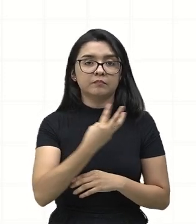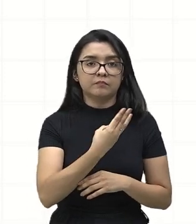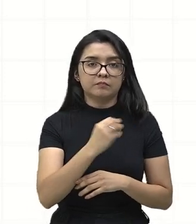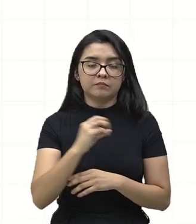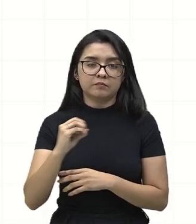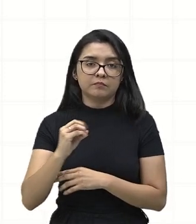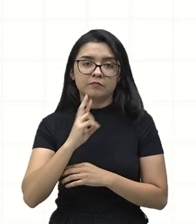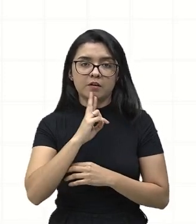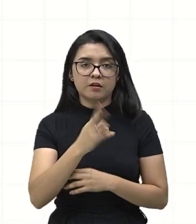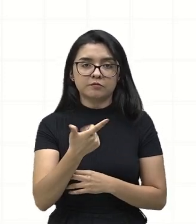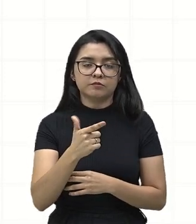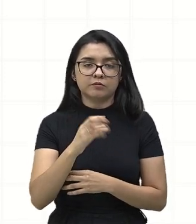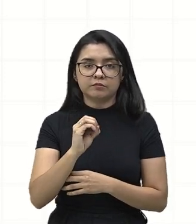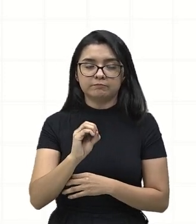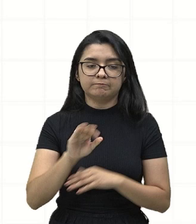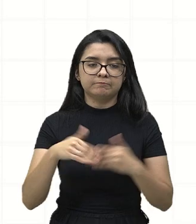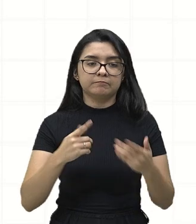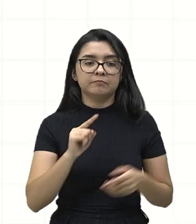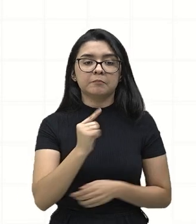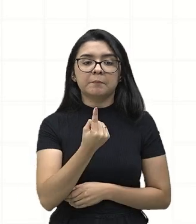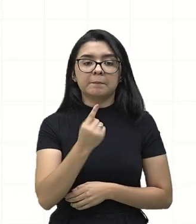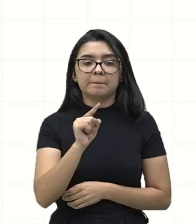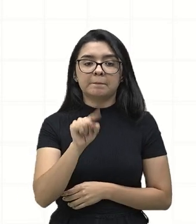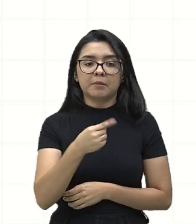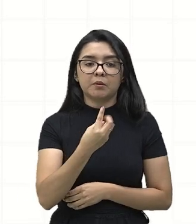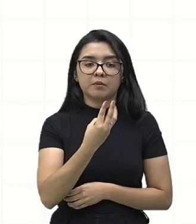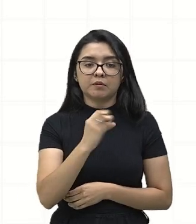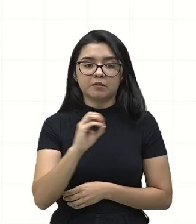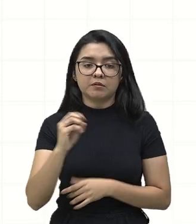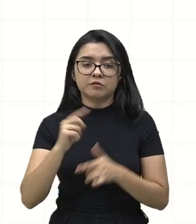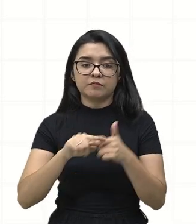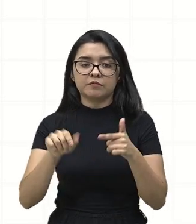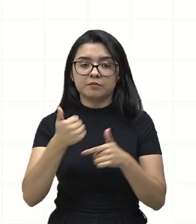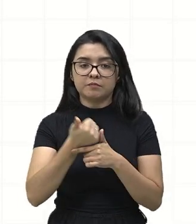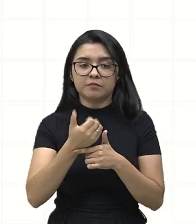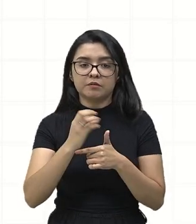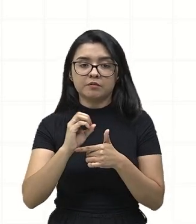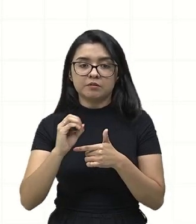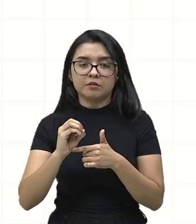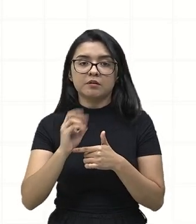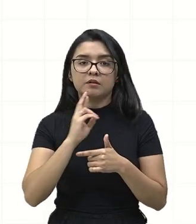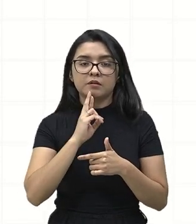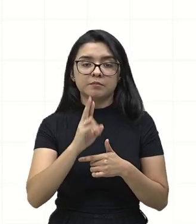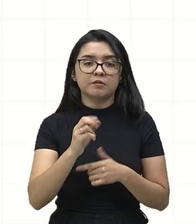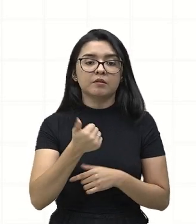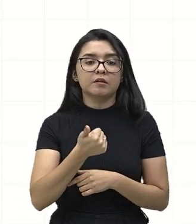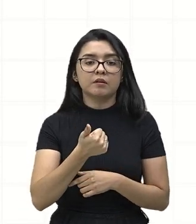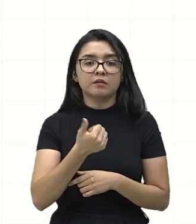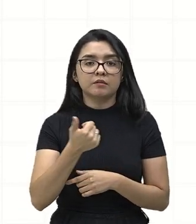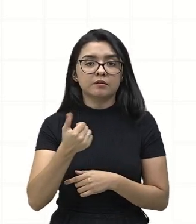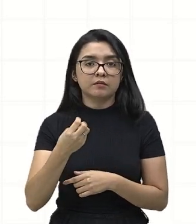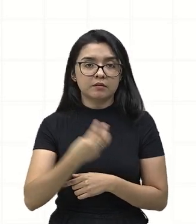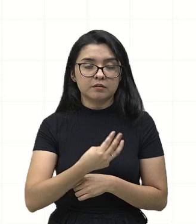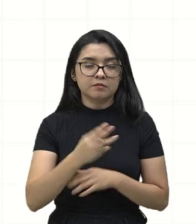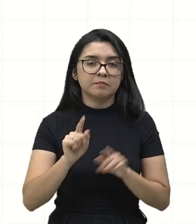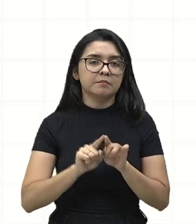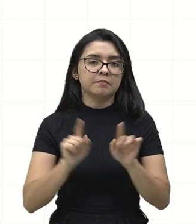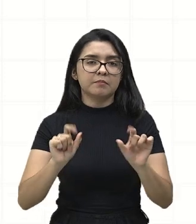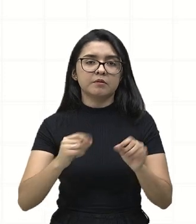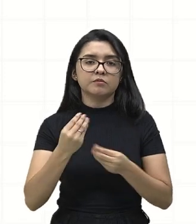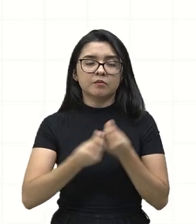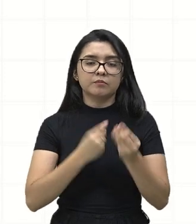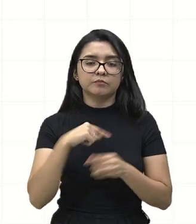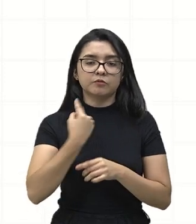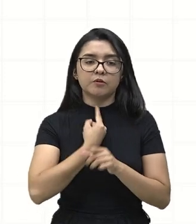resto. Então, olha só, 1.300 dividido por 100 é igual a 13. Mas o que a gente pode fazer?